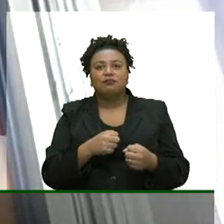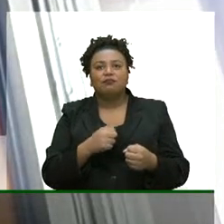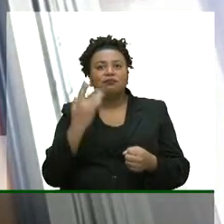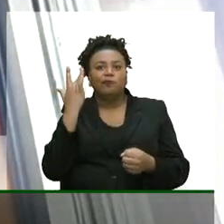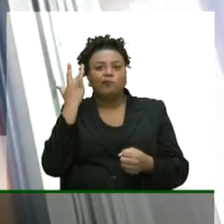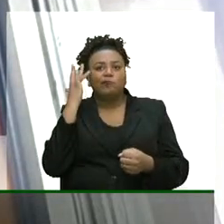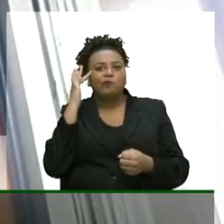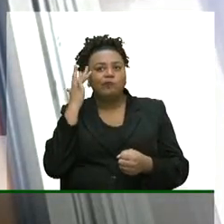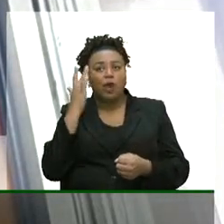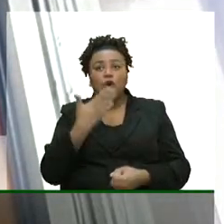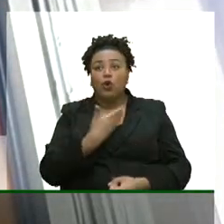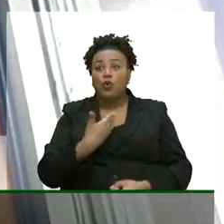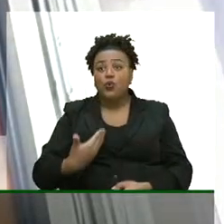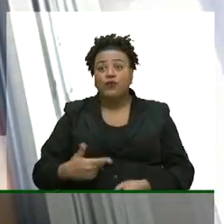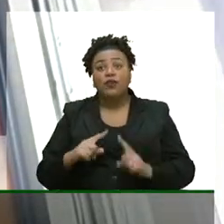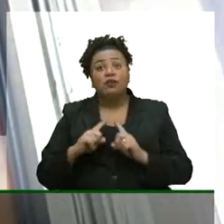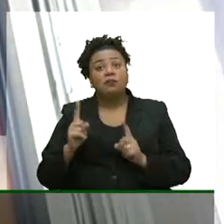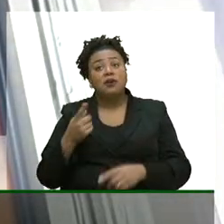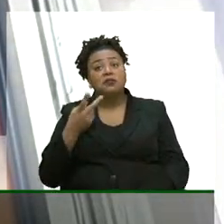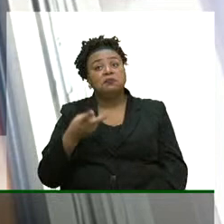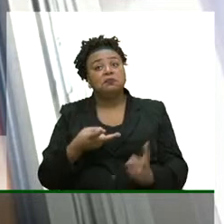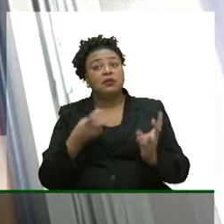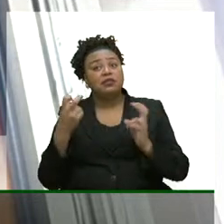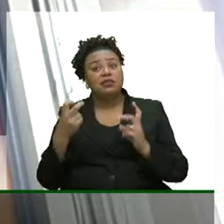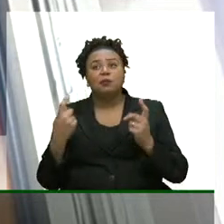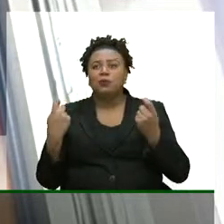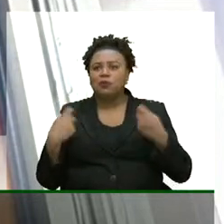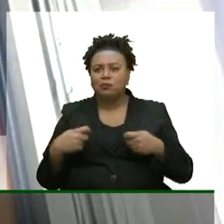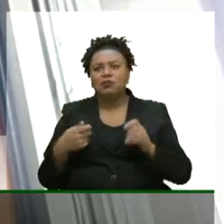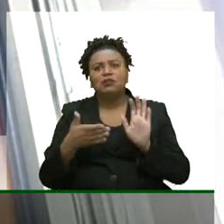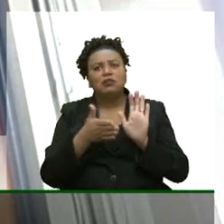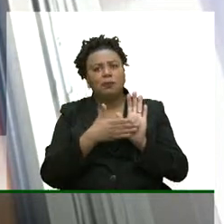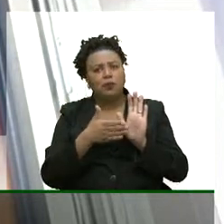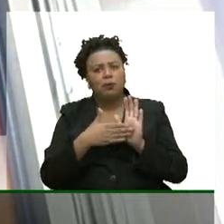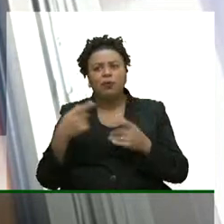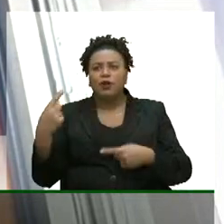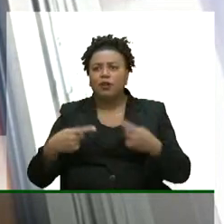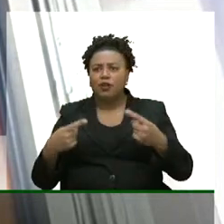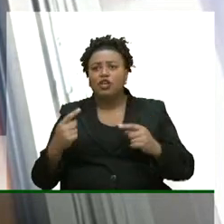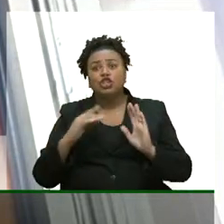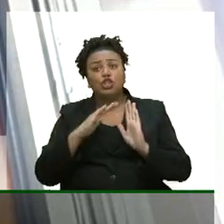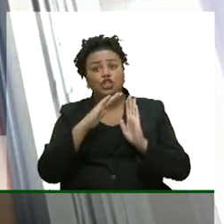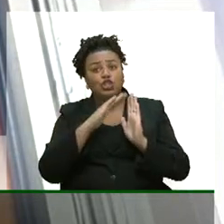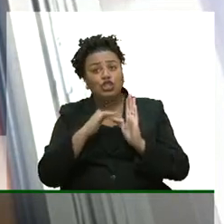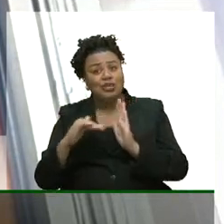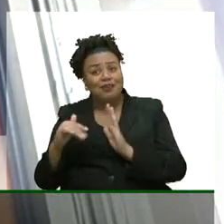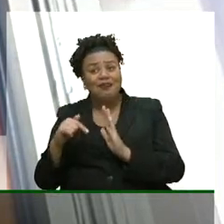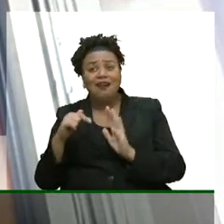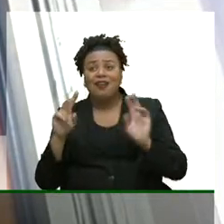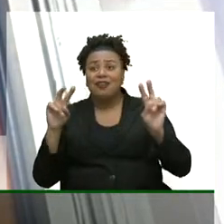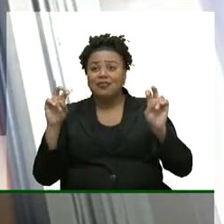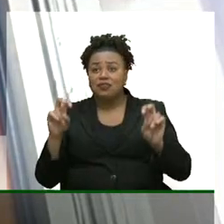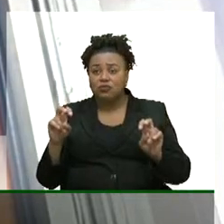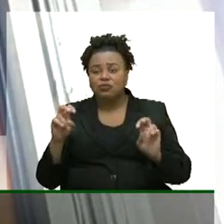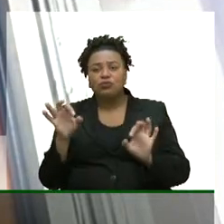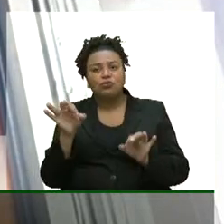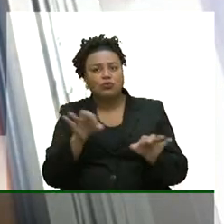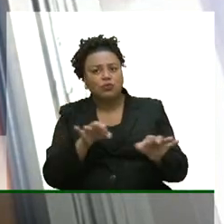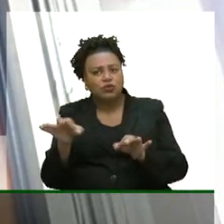fanático o governo, mas apenas vejo que é necessário propor esses debates, e a retirada dessa temática e desses